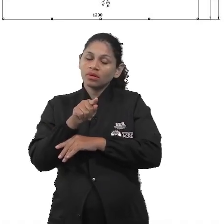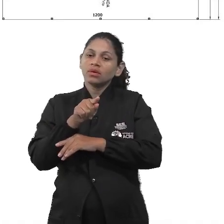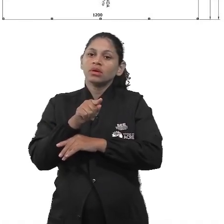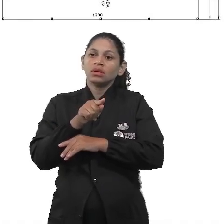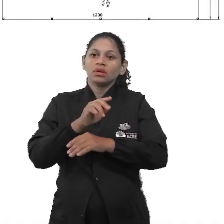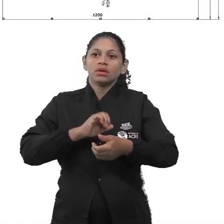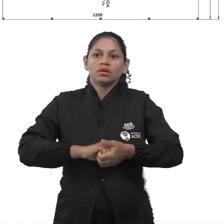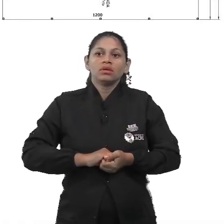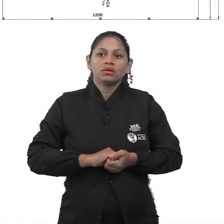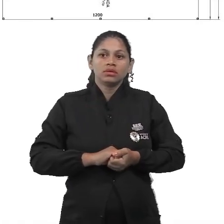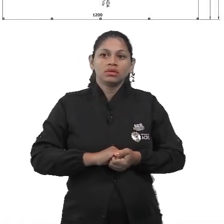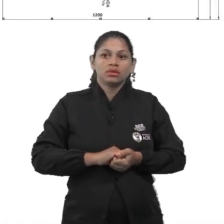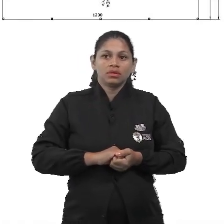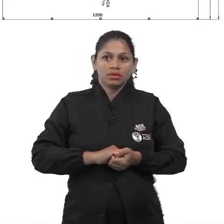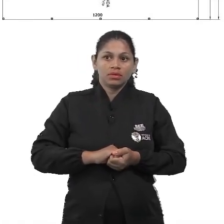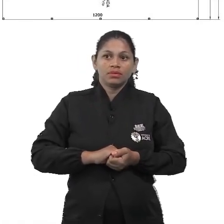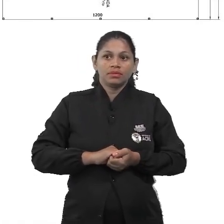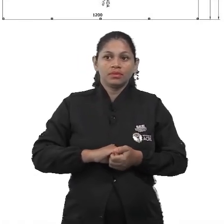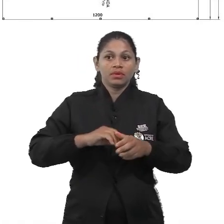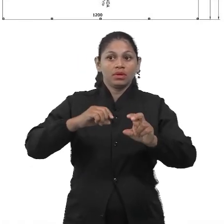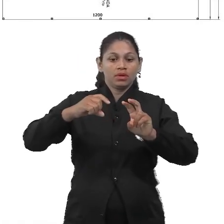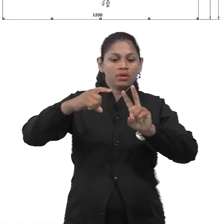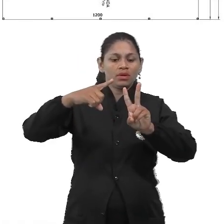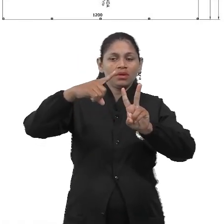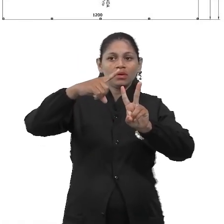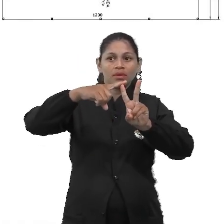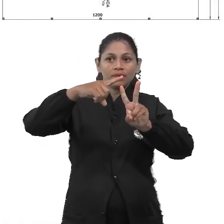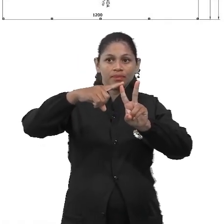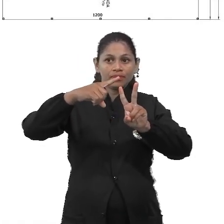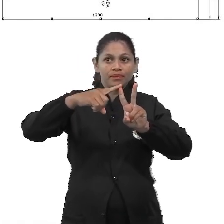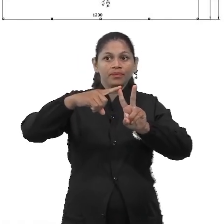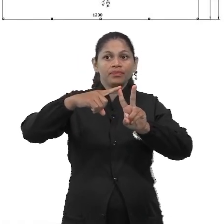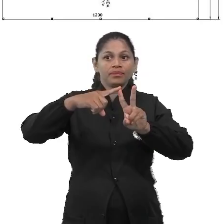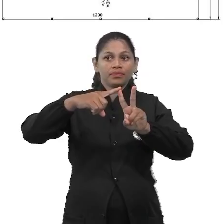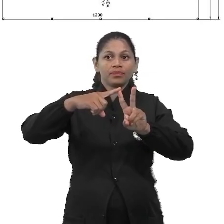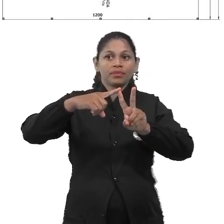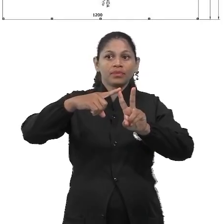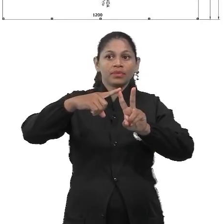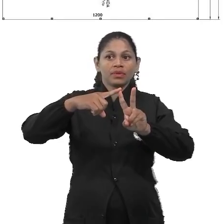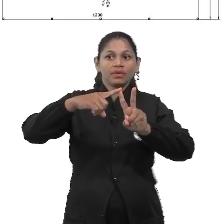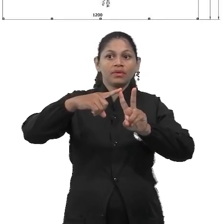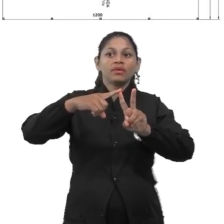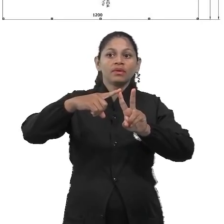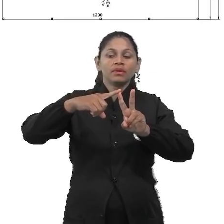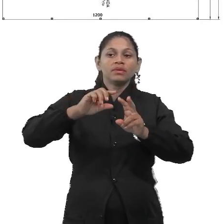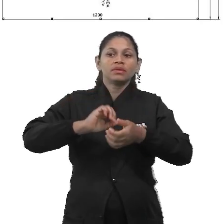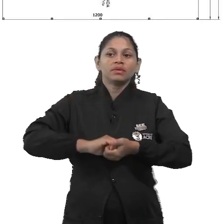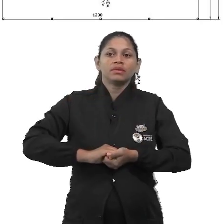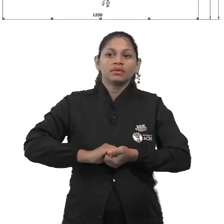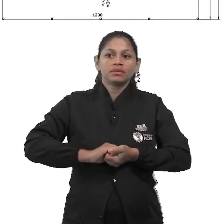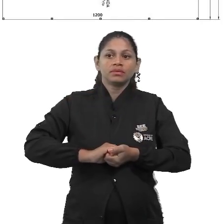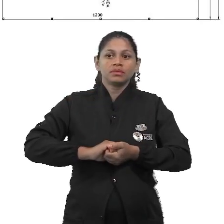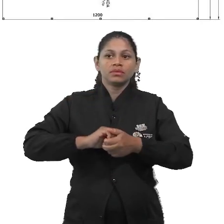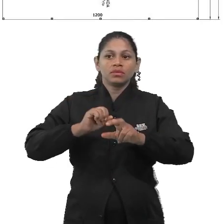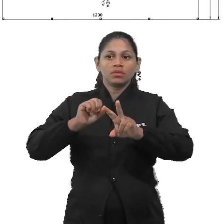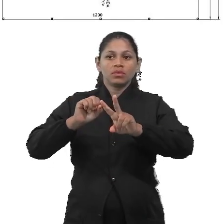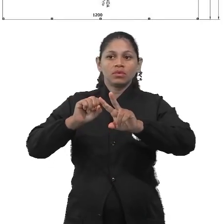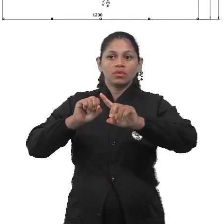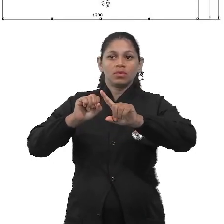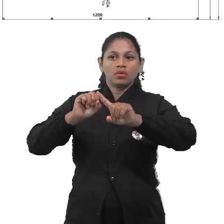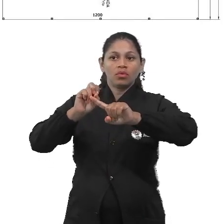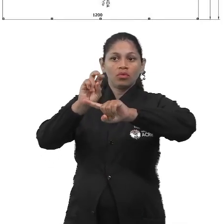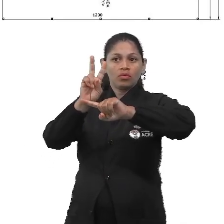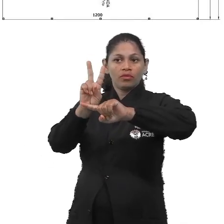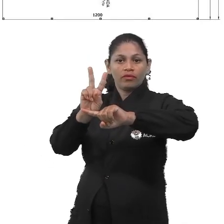do R3, que aí no caso vai ser a raiz cúbica do V1, né? Isso aqui feio é um volume, dividido pelo Vzão,